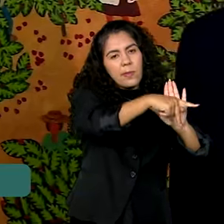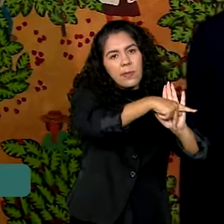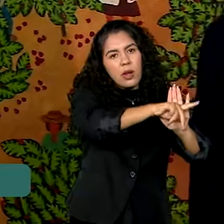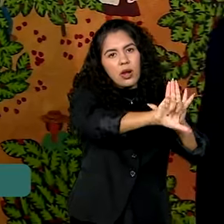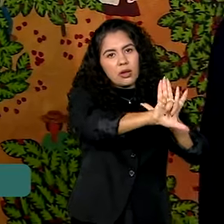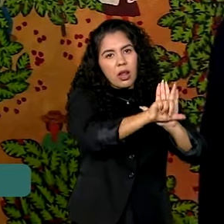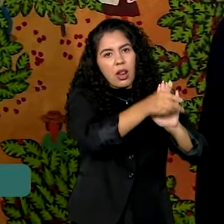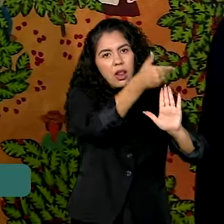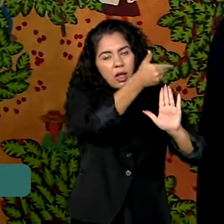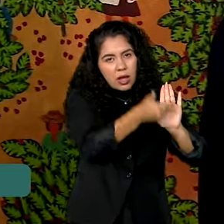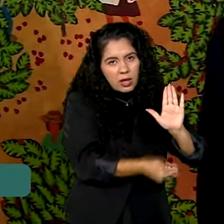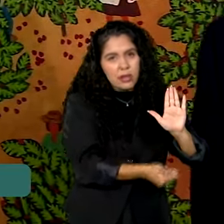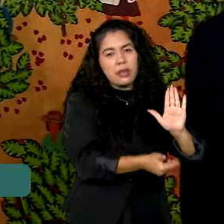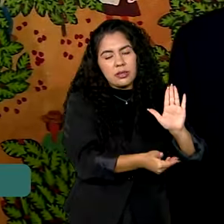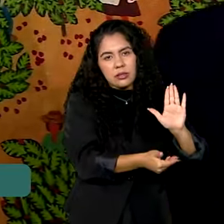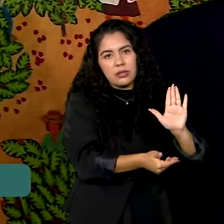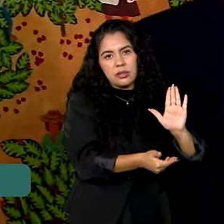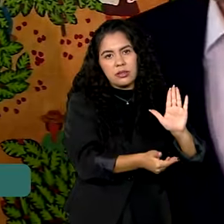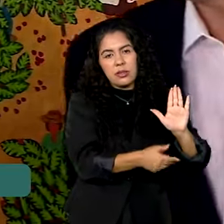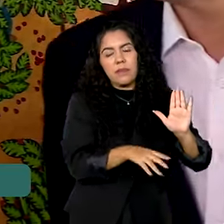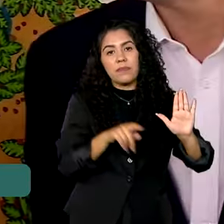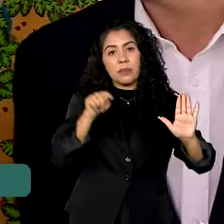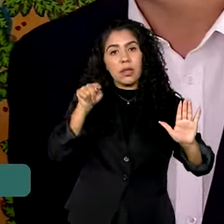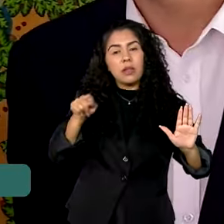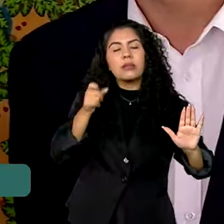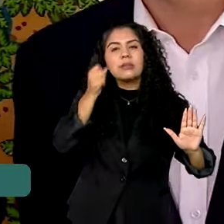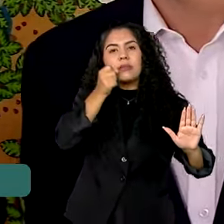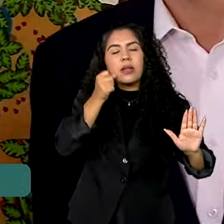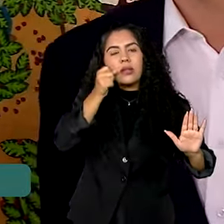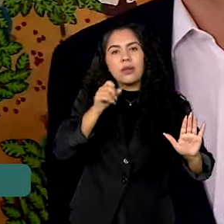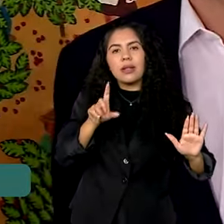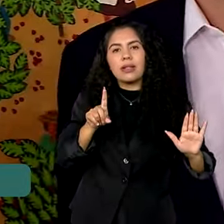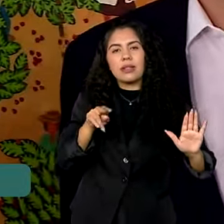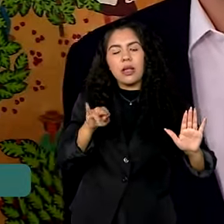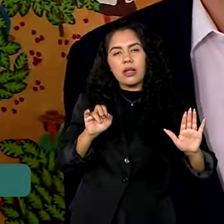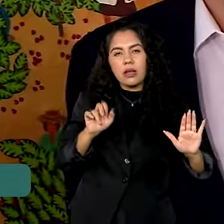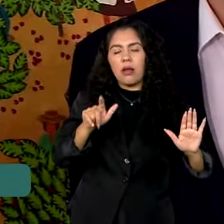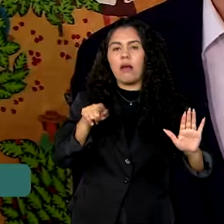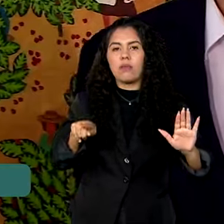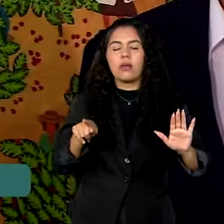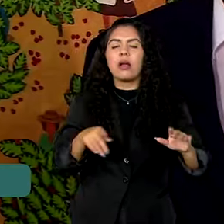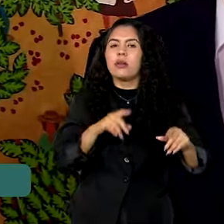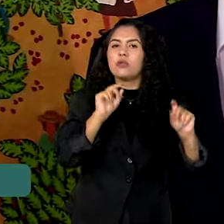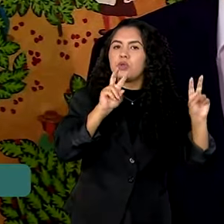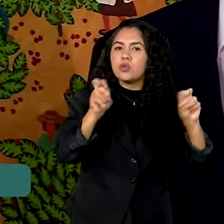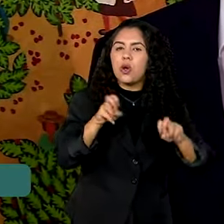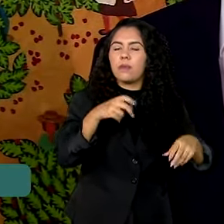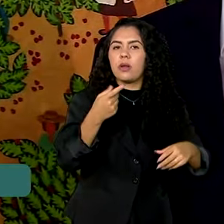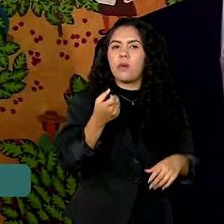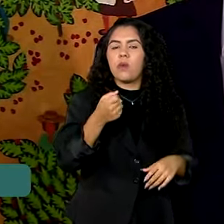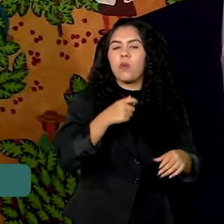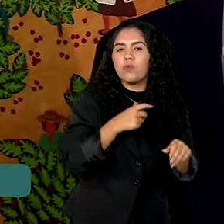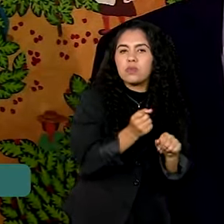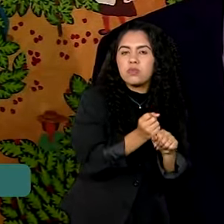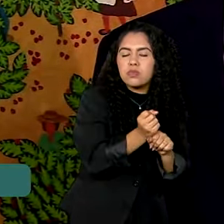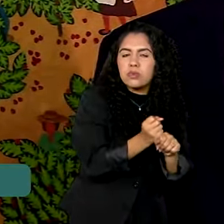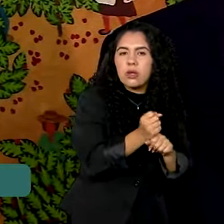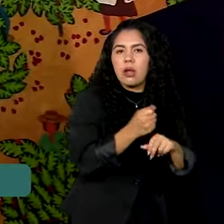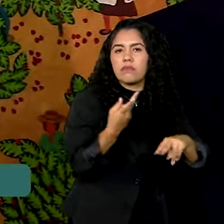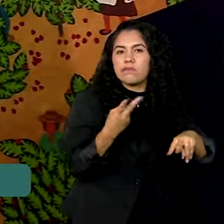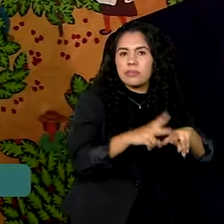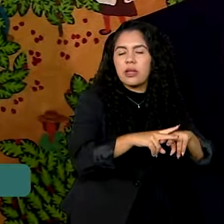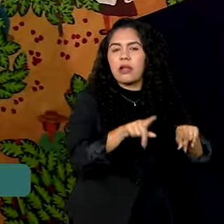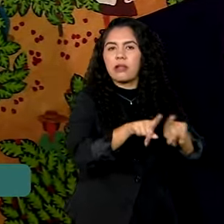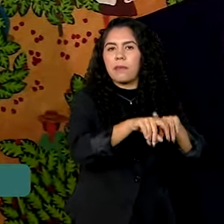de origem do Senado, o senador Davi Alcolumbre, sobre aumento de penas para os crimes ambientais. É um projeto de lei que tem